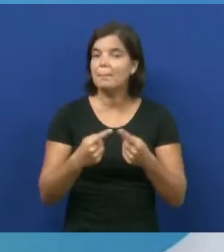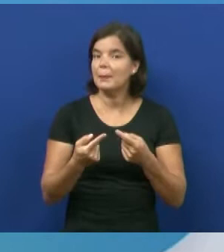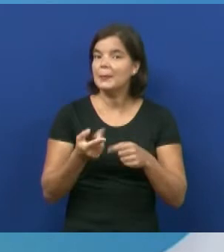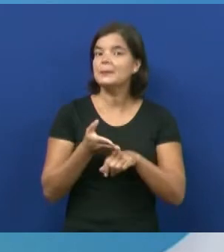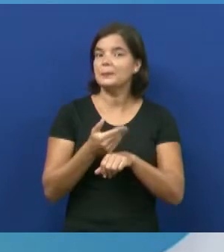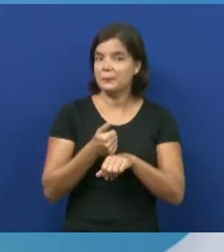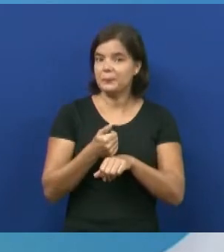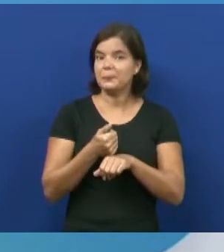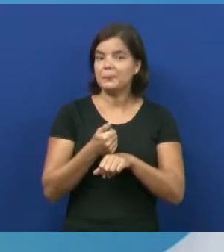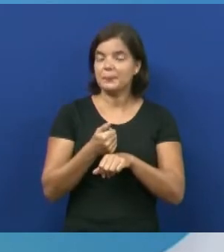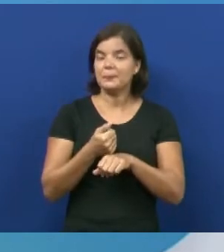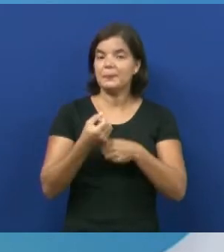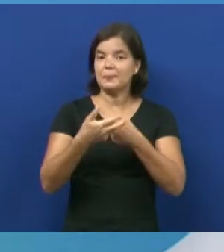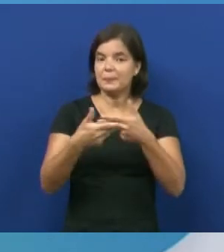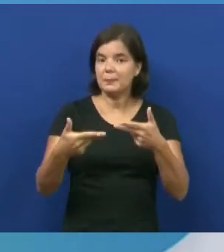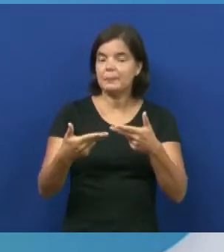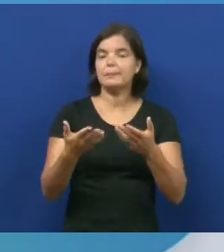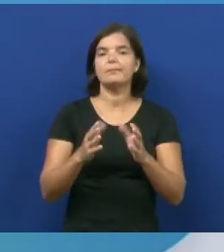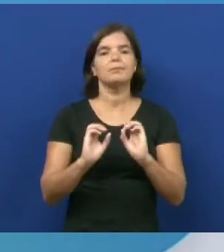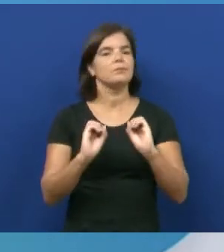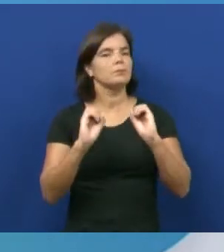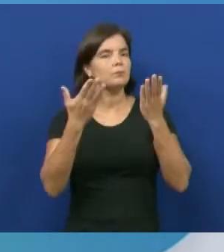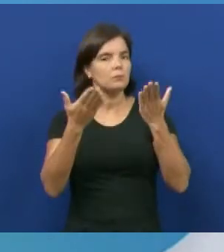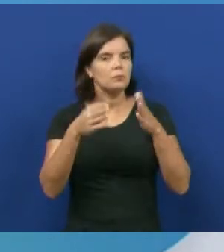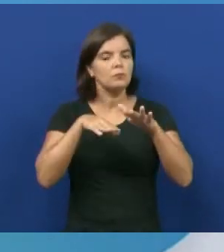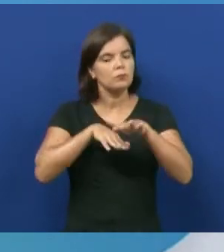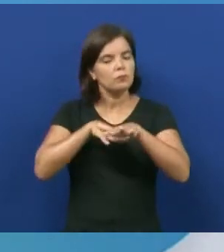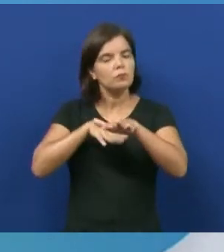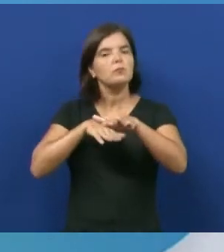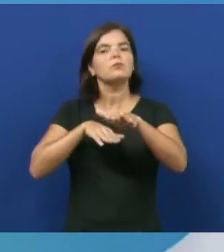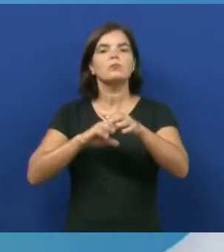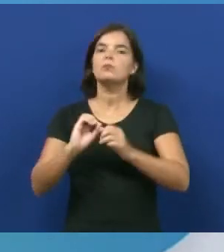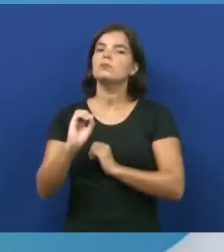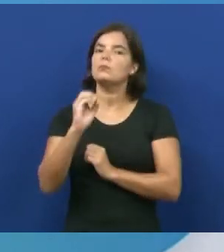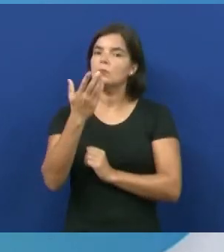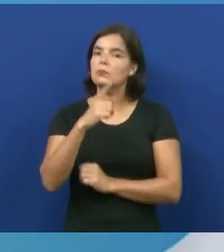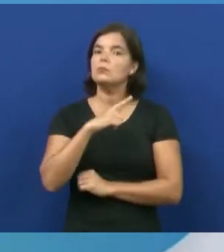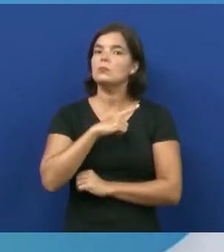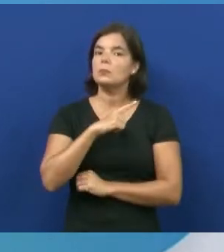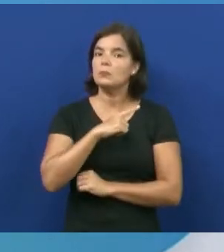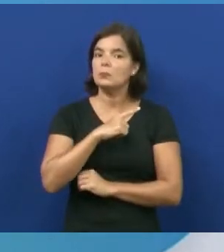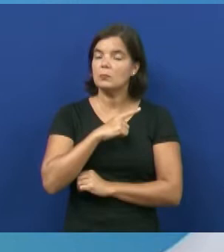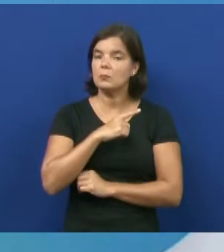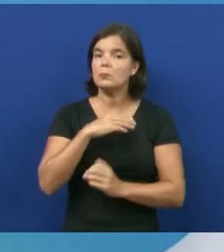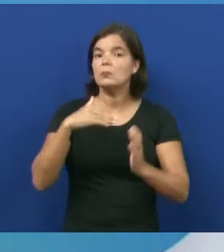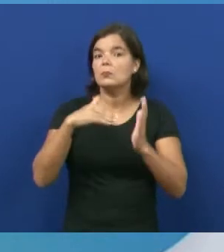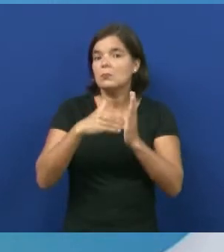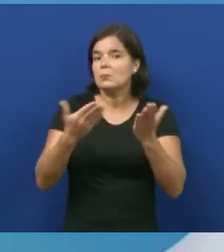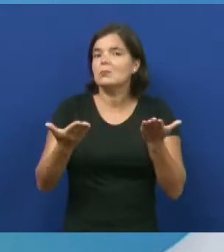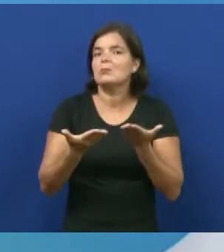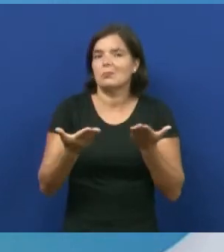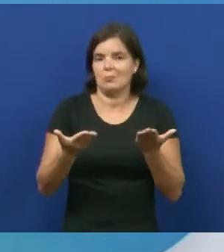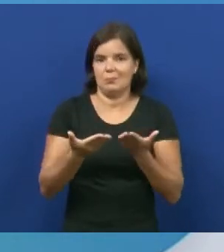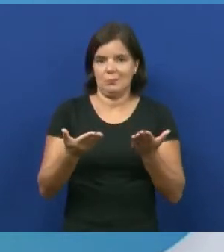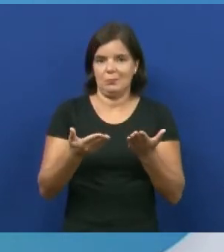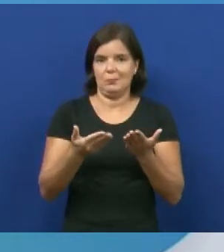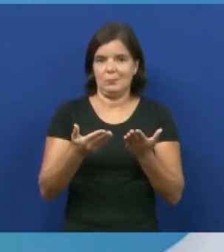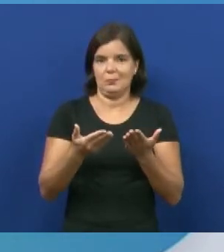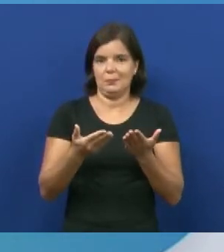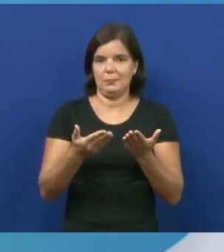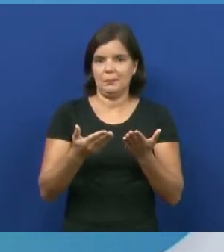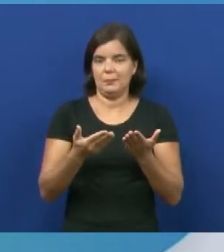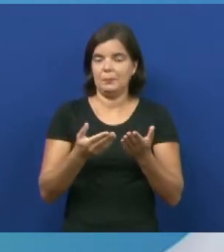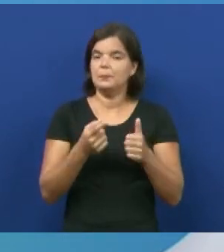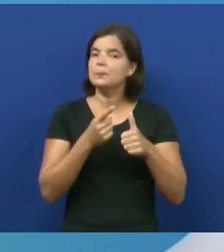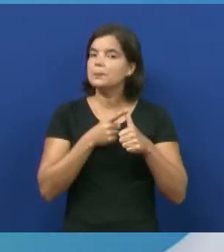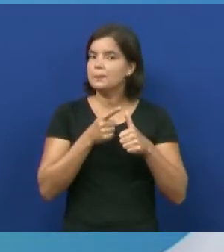coisa. Uma dessas festas, procissões que aconteciam, a gente tem até os dias de hoje. Vou te